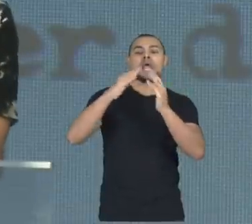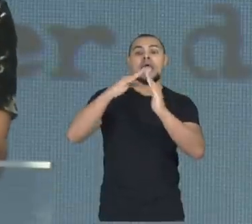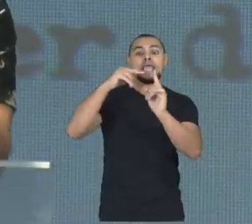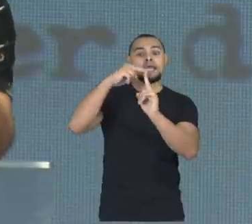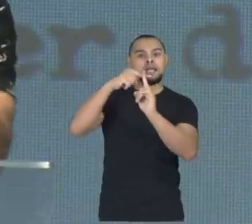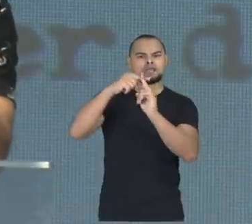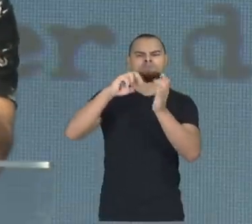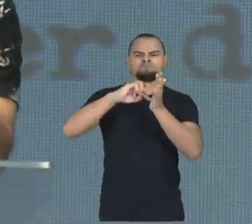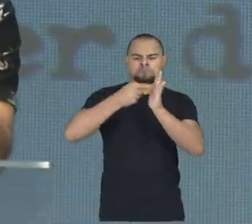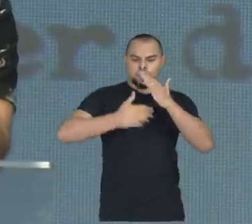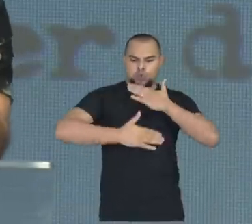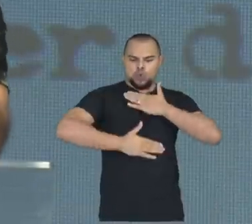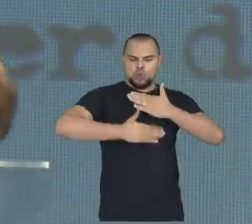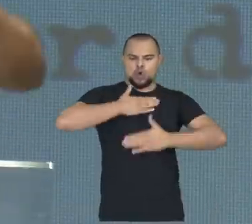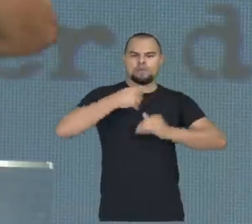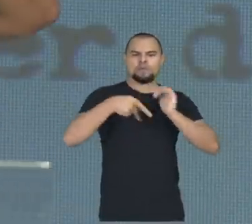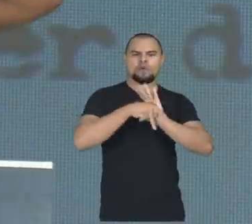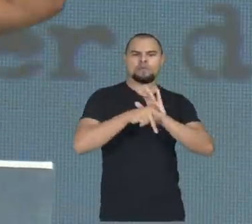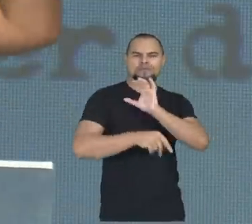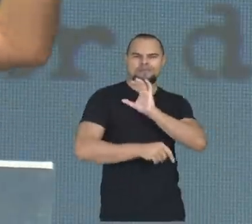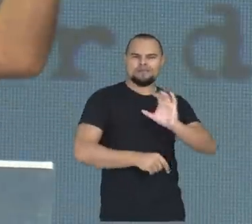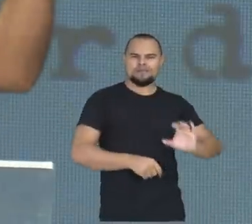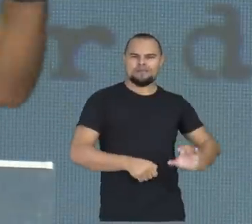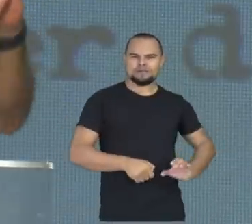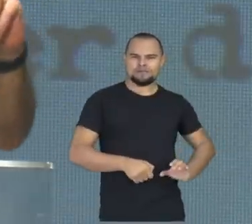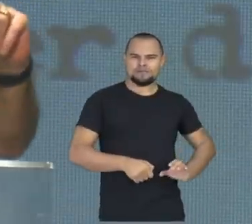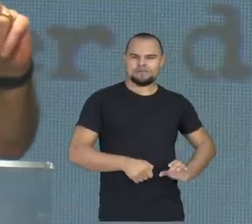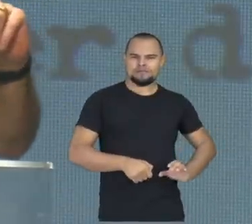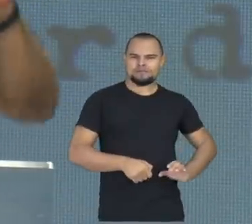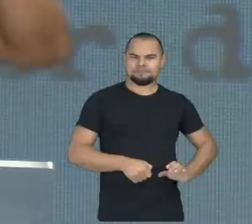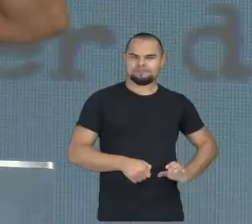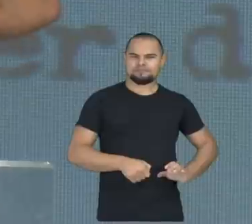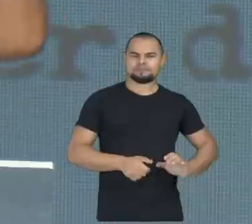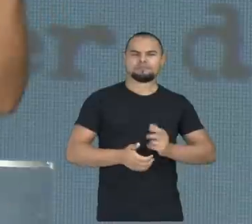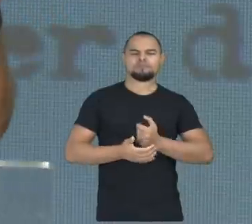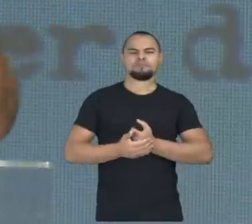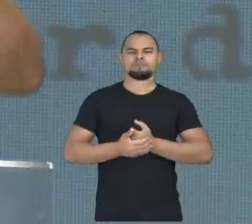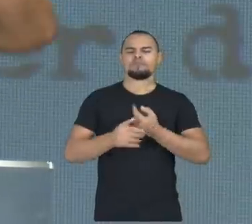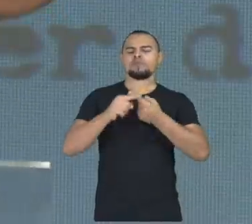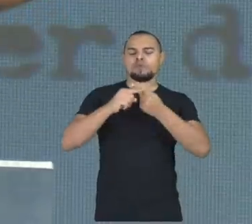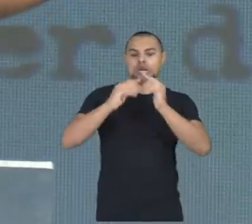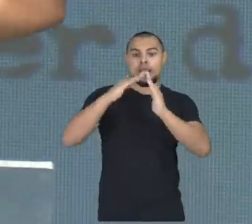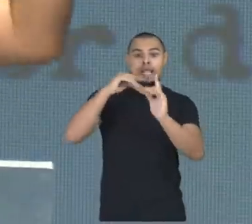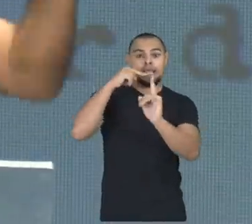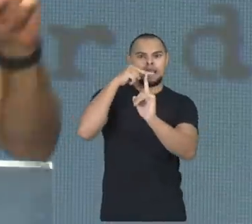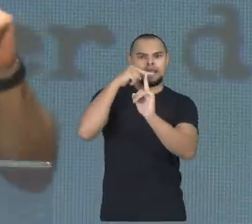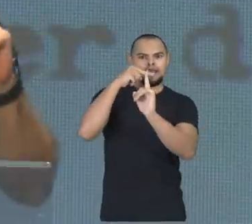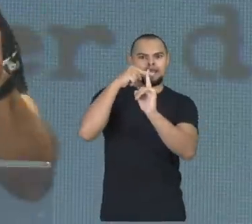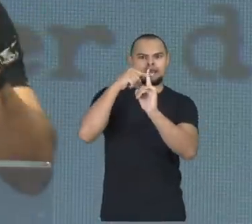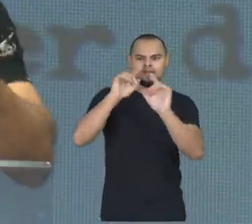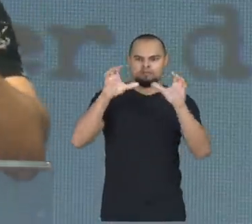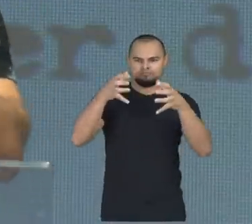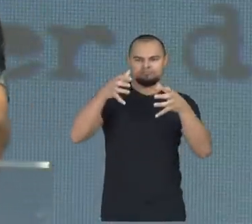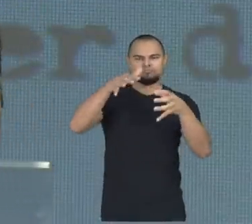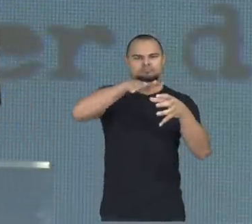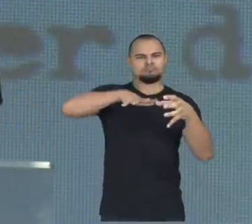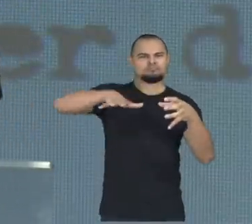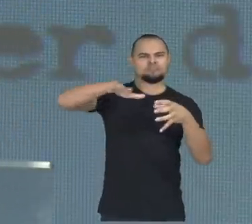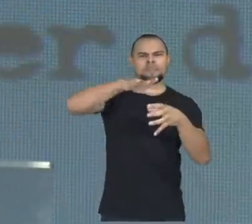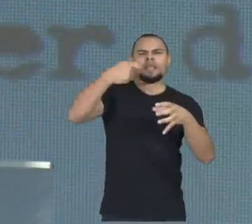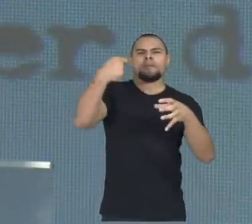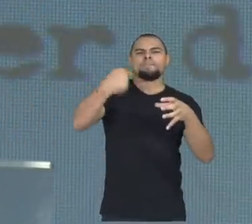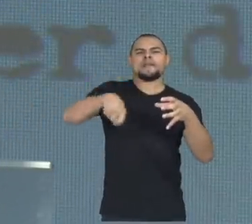Cristo. Segundo, porque essa expressão de universalidade do corpo de Cristo, da catolicidade da igreja, precisa